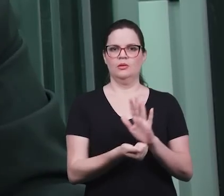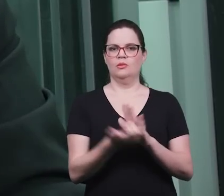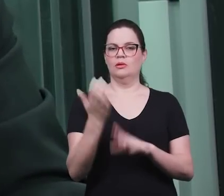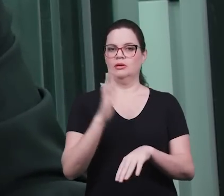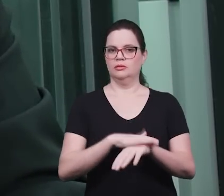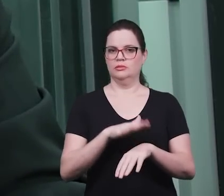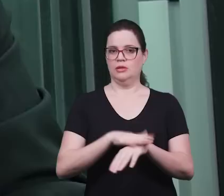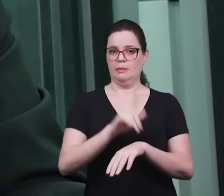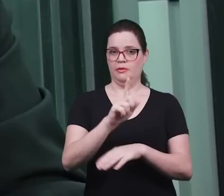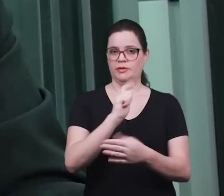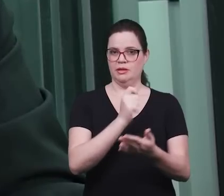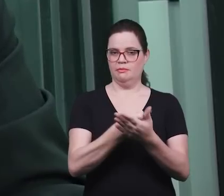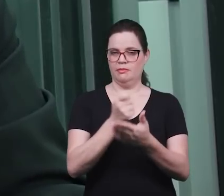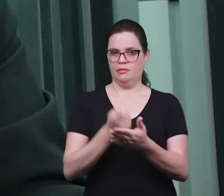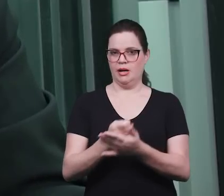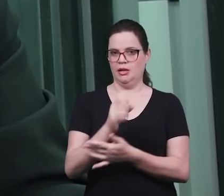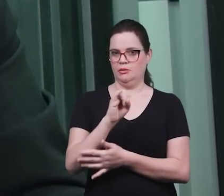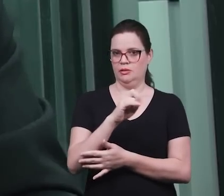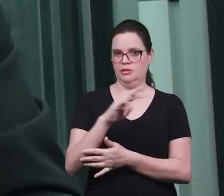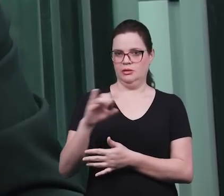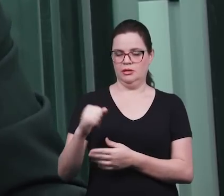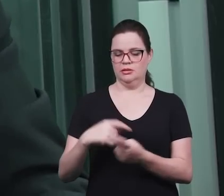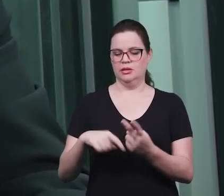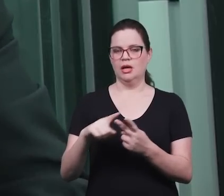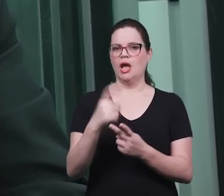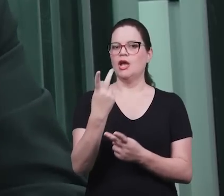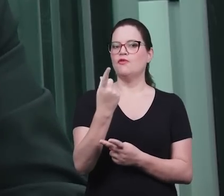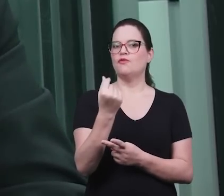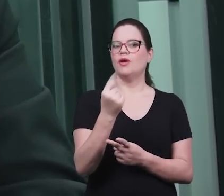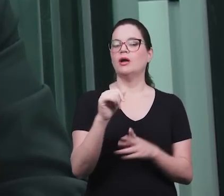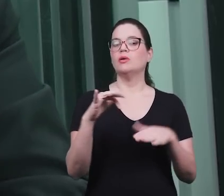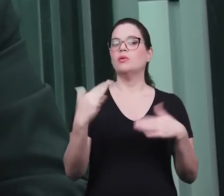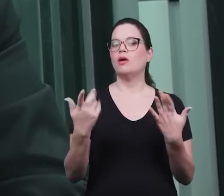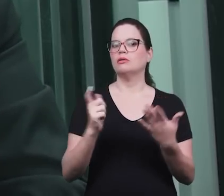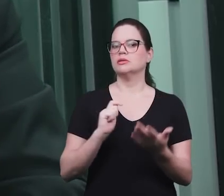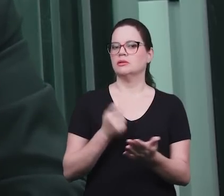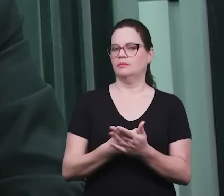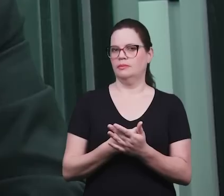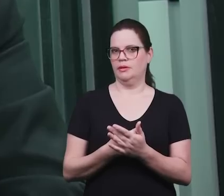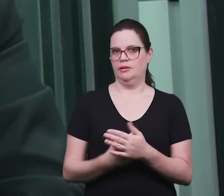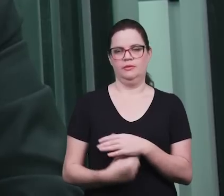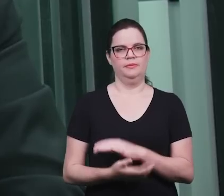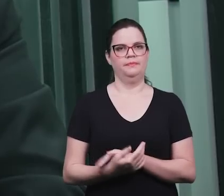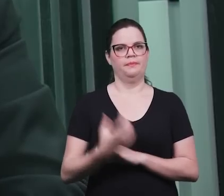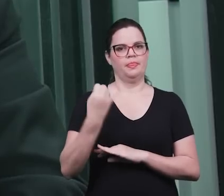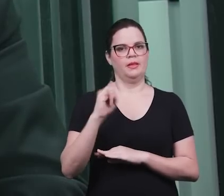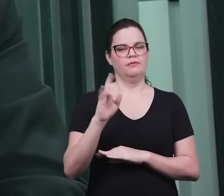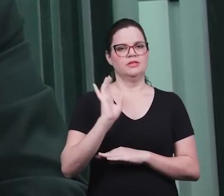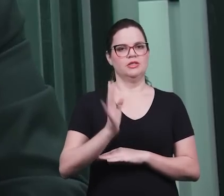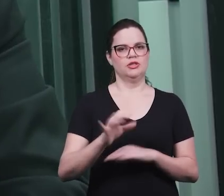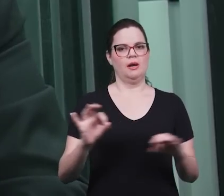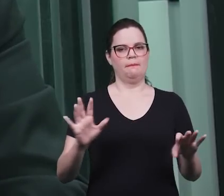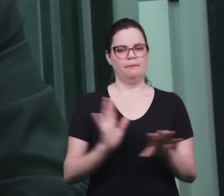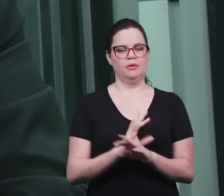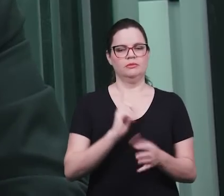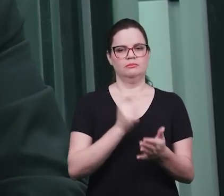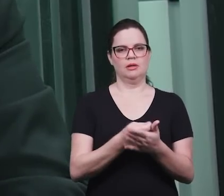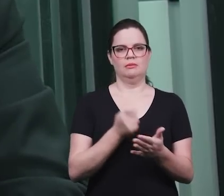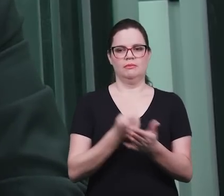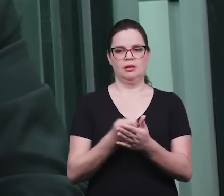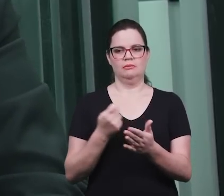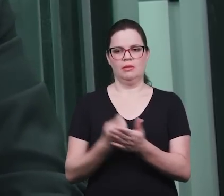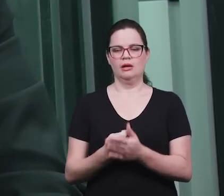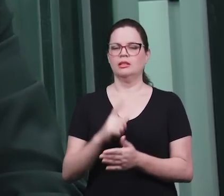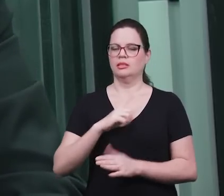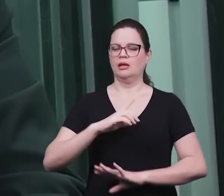de contribuição, certo? E o valor que você contribuiu. Então, você atingindo o tempo de contribuição, você passa a ter